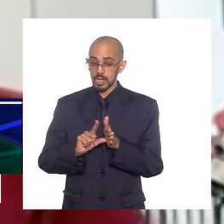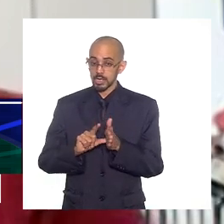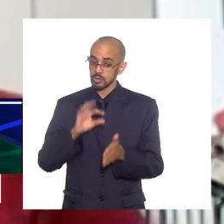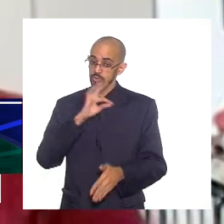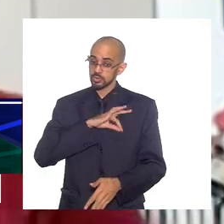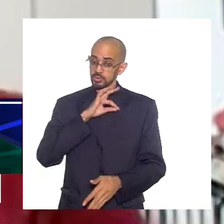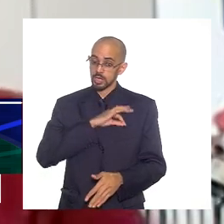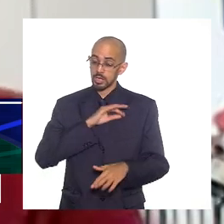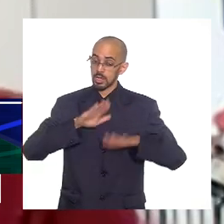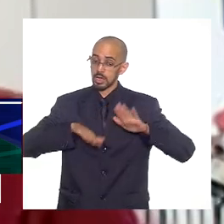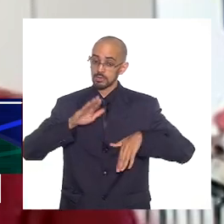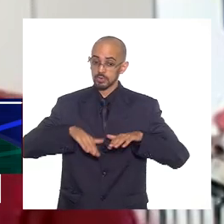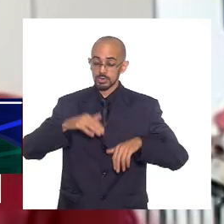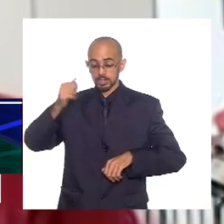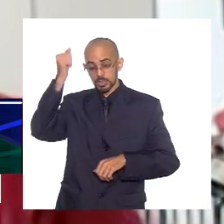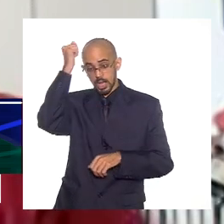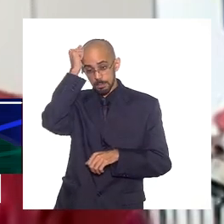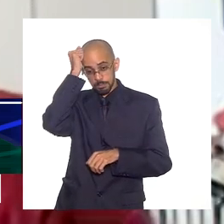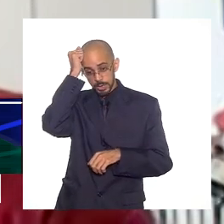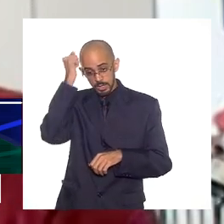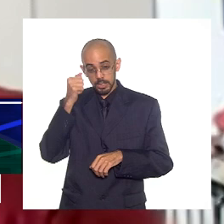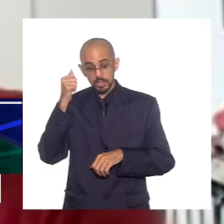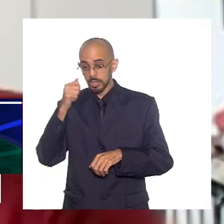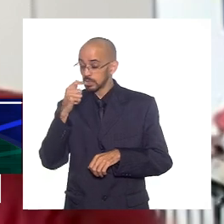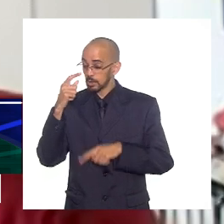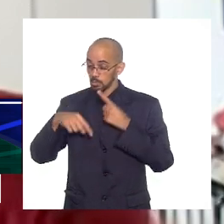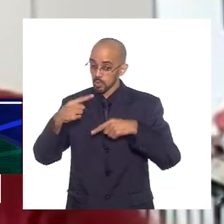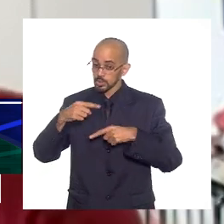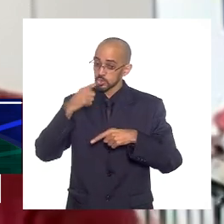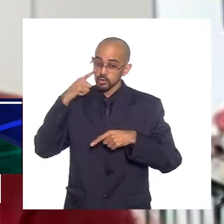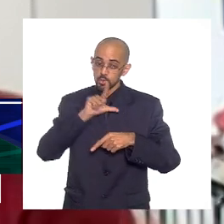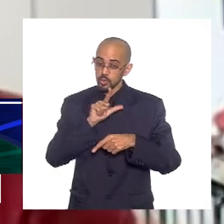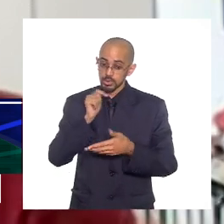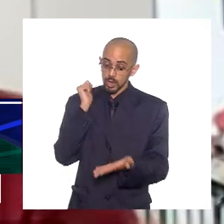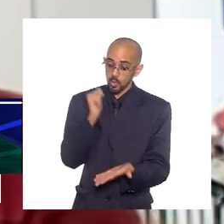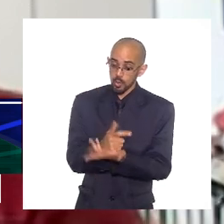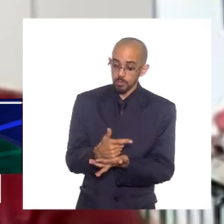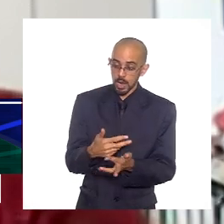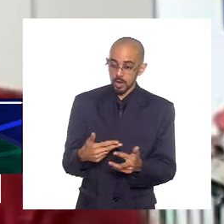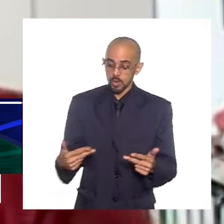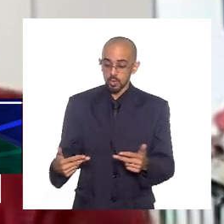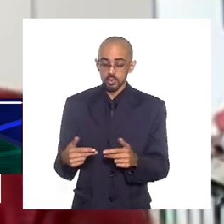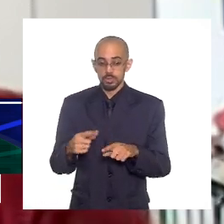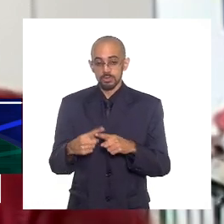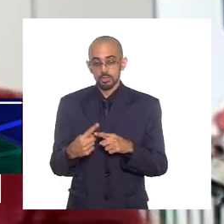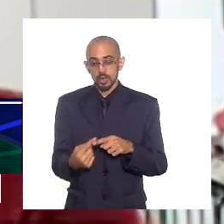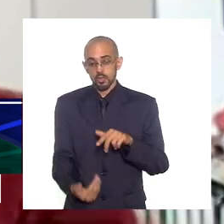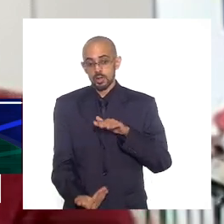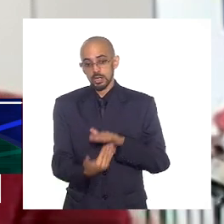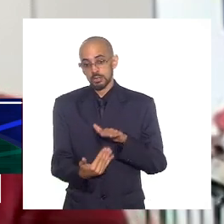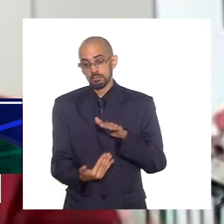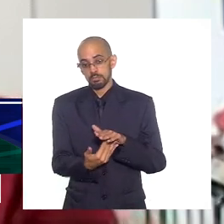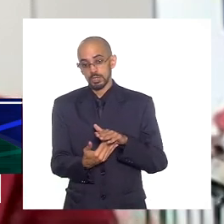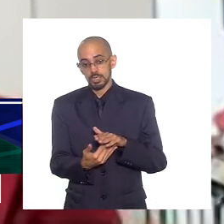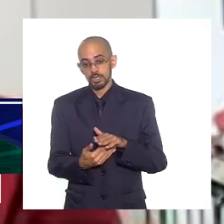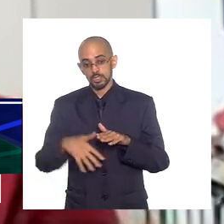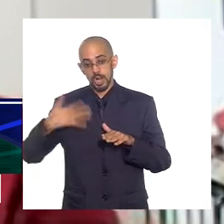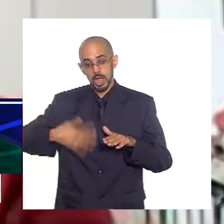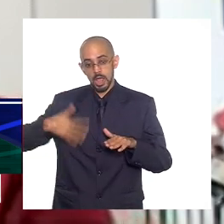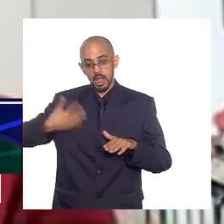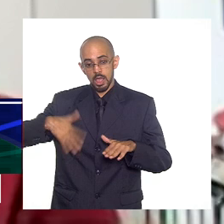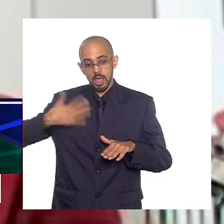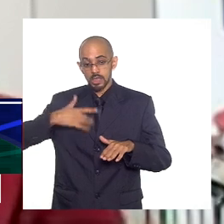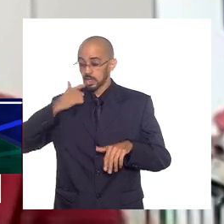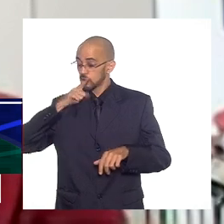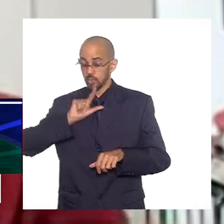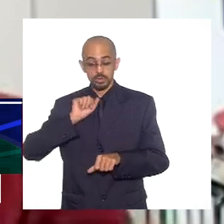se arrependendo, se ele perde condições de se alimentar e o limite, né, que está comprometido do seu salário é muito grande, ele não consegue